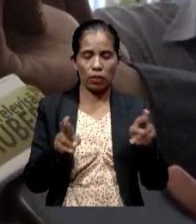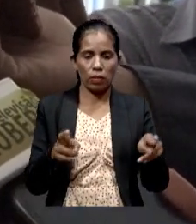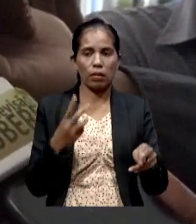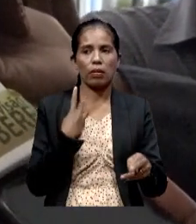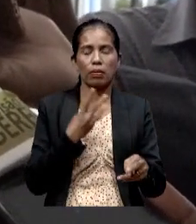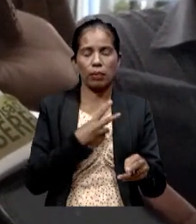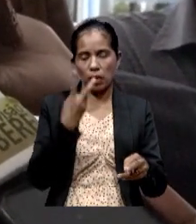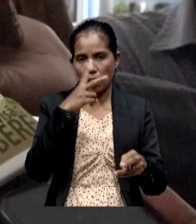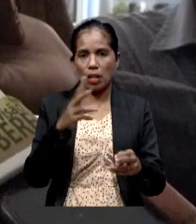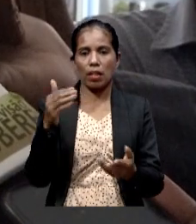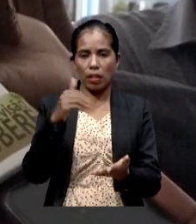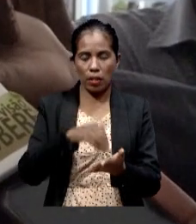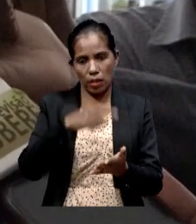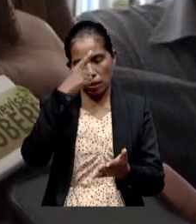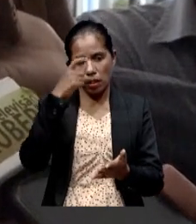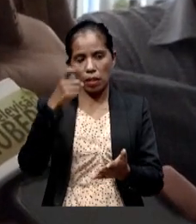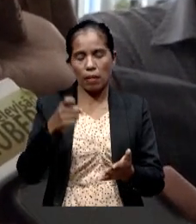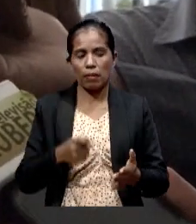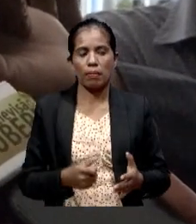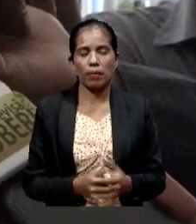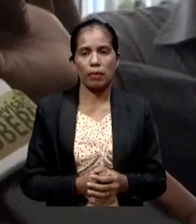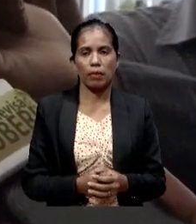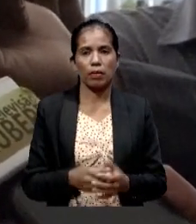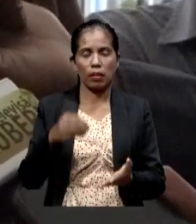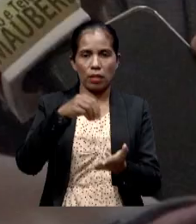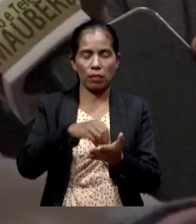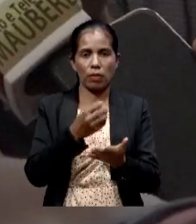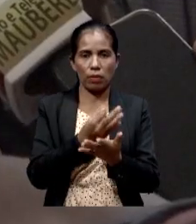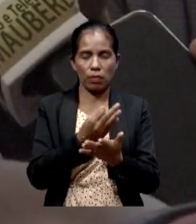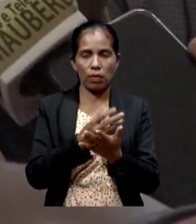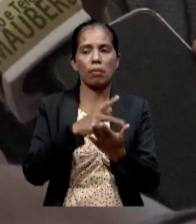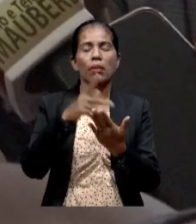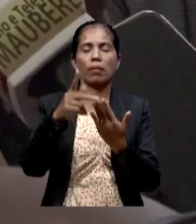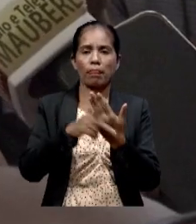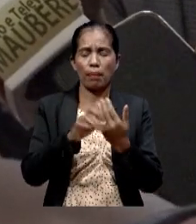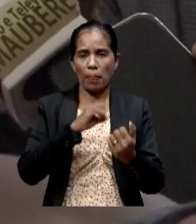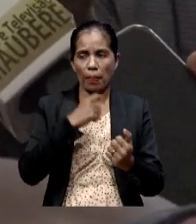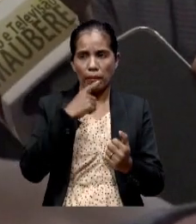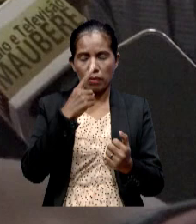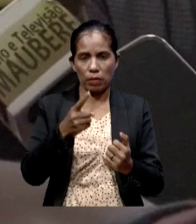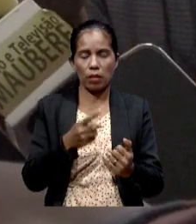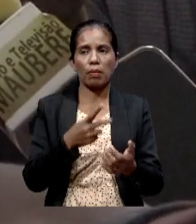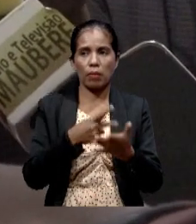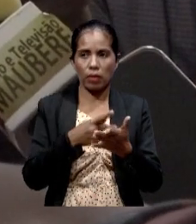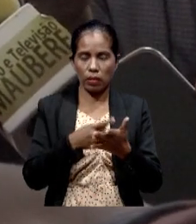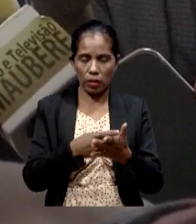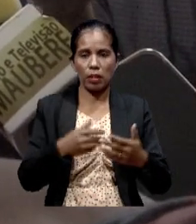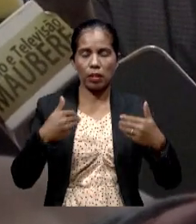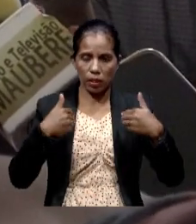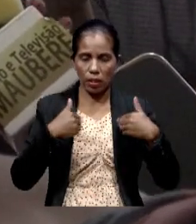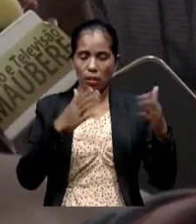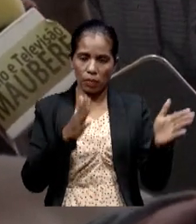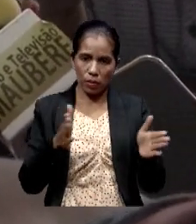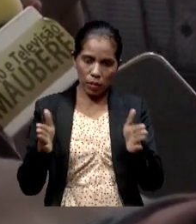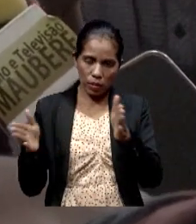a valia. Também está agora transita ao Navar, orçamento vazio para o programa. A comunhão explica, né? E a projetos balos e a processo de aprovisionamento.